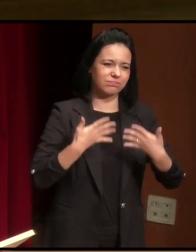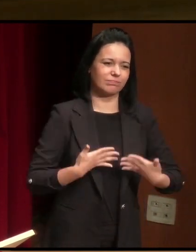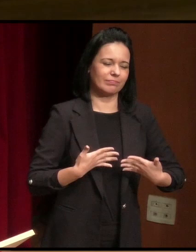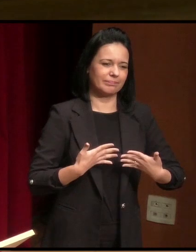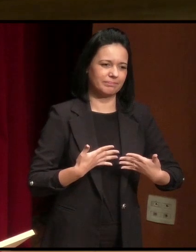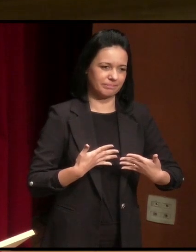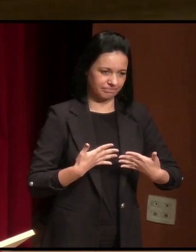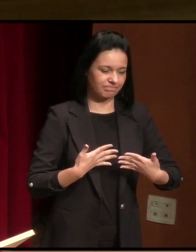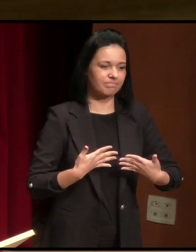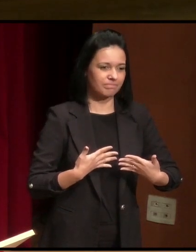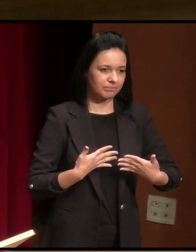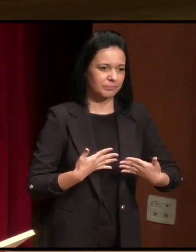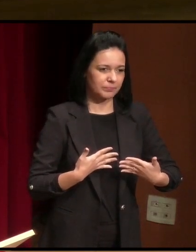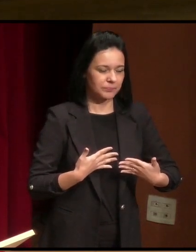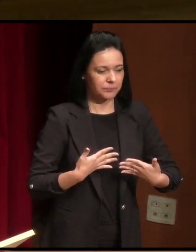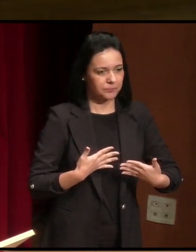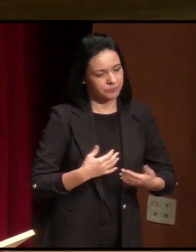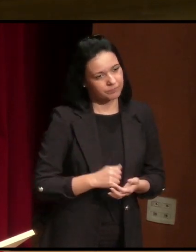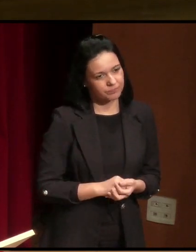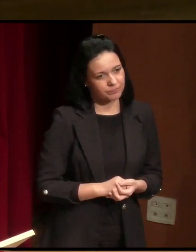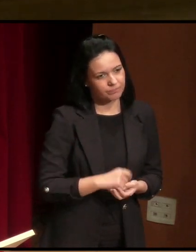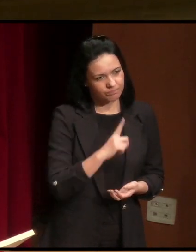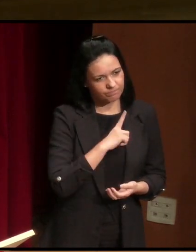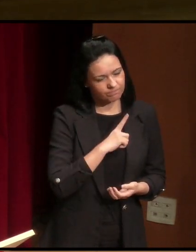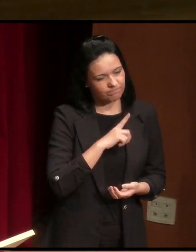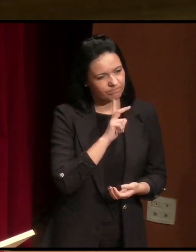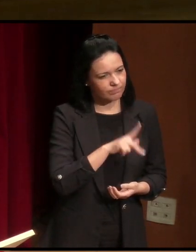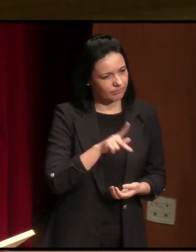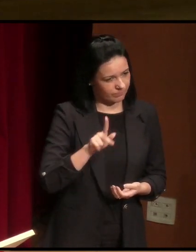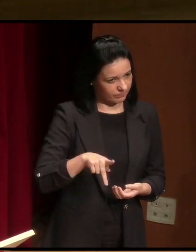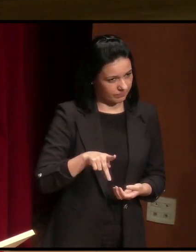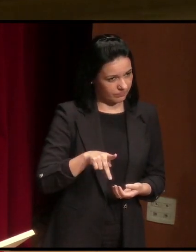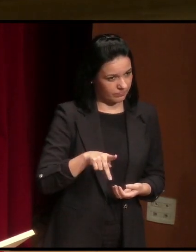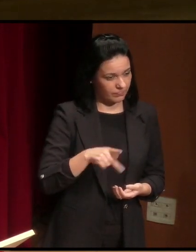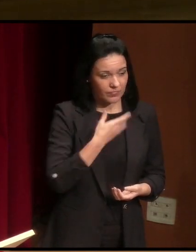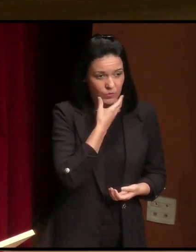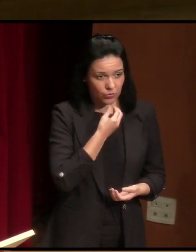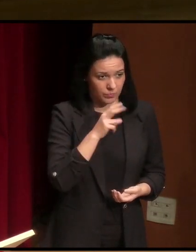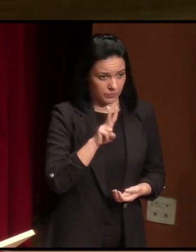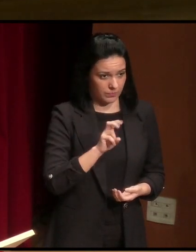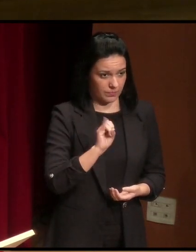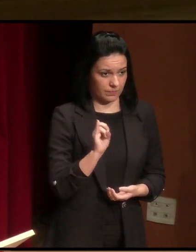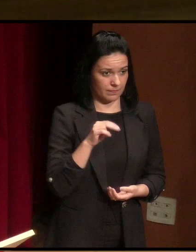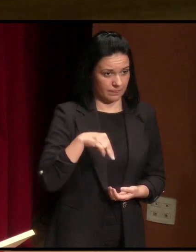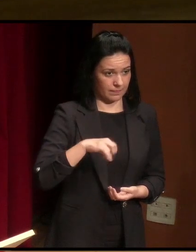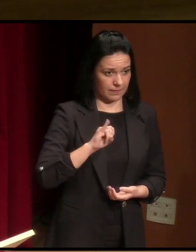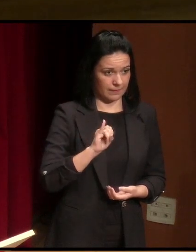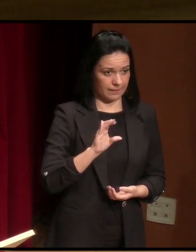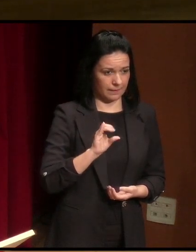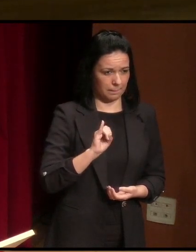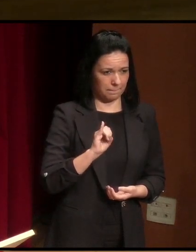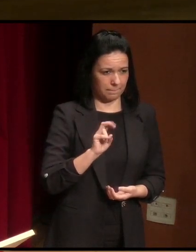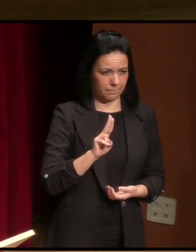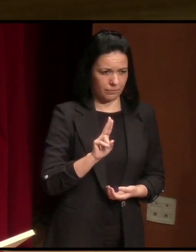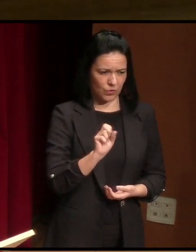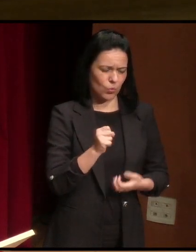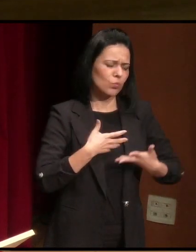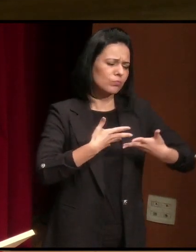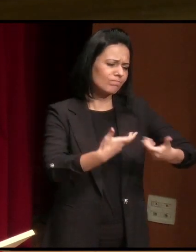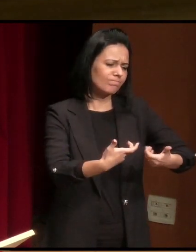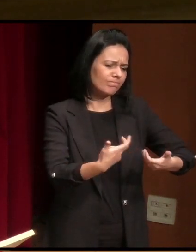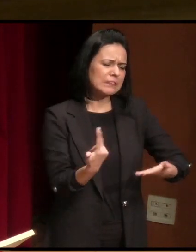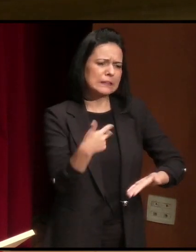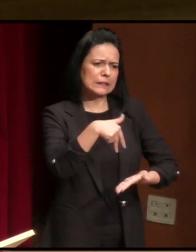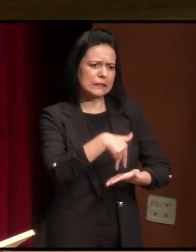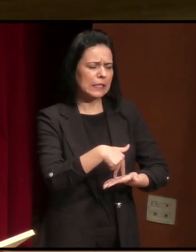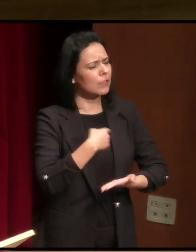quando o pastor Vinícius, a Renata, falaram comigo sobre estar aqui, e eu fiquei imaginando